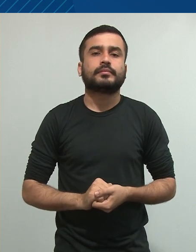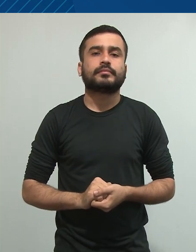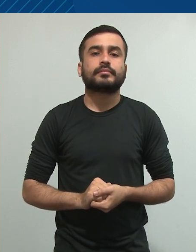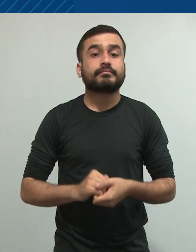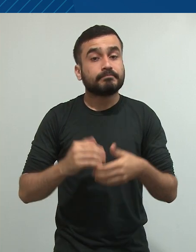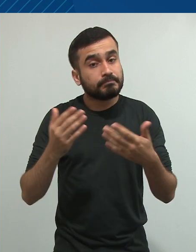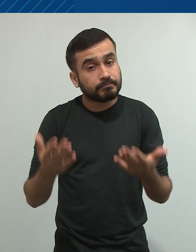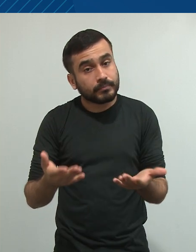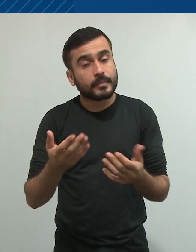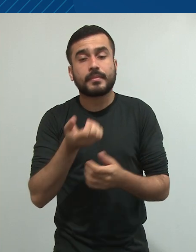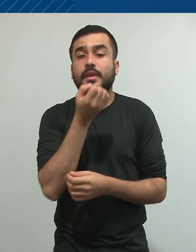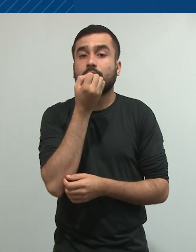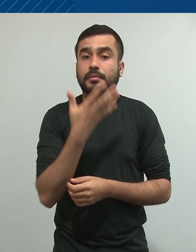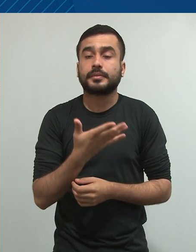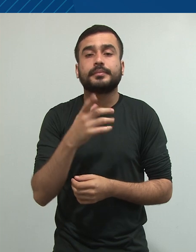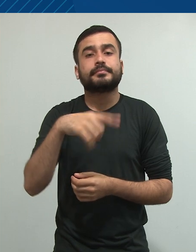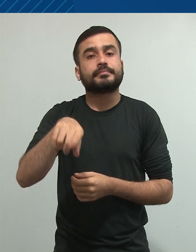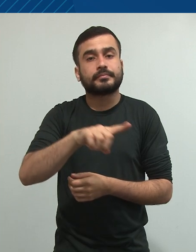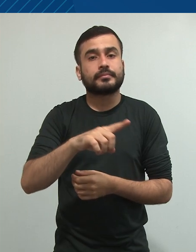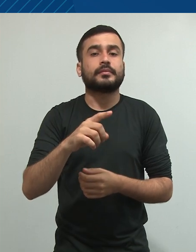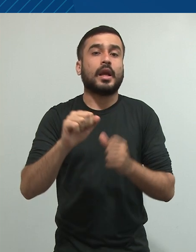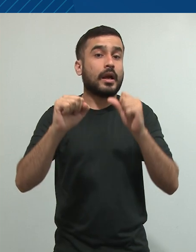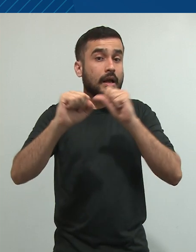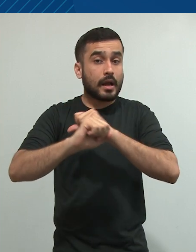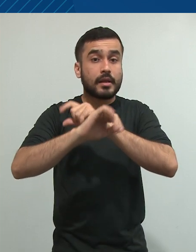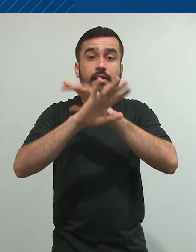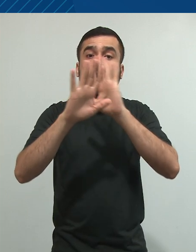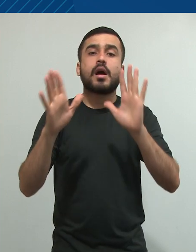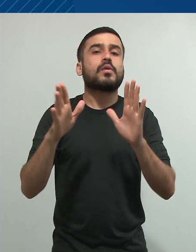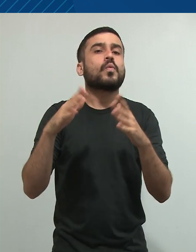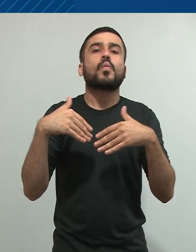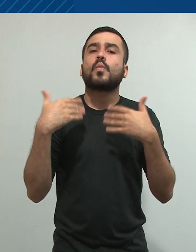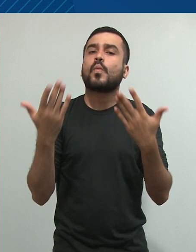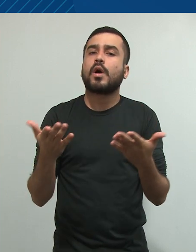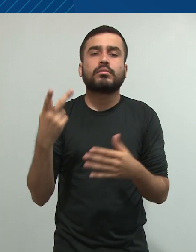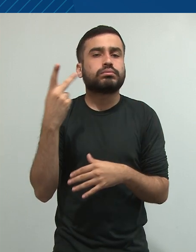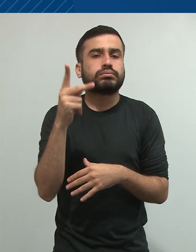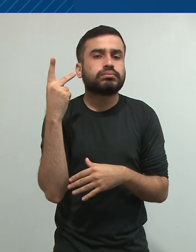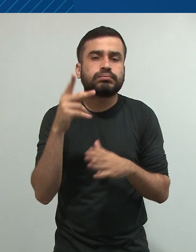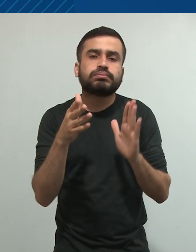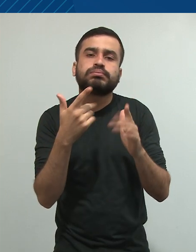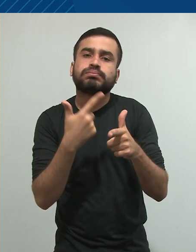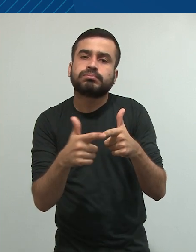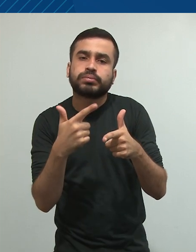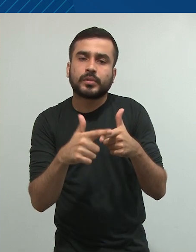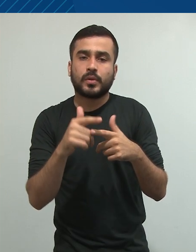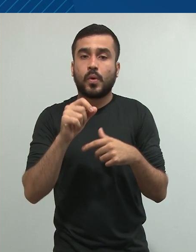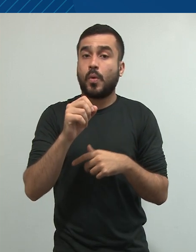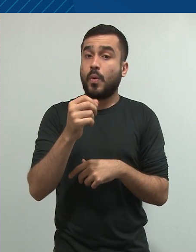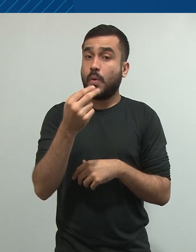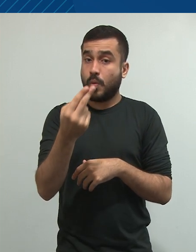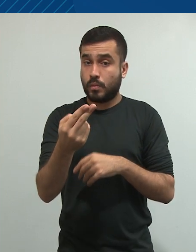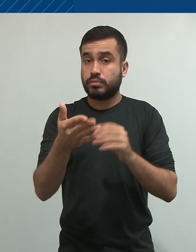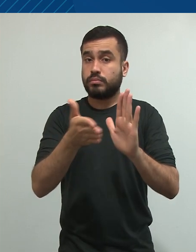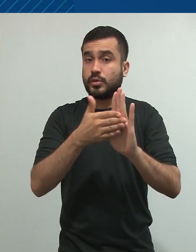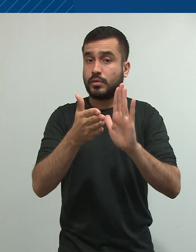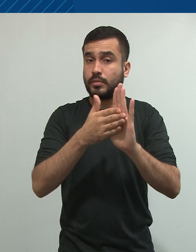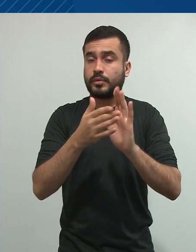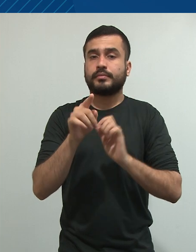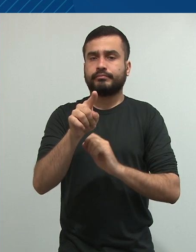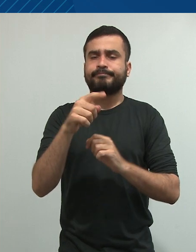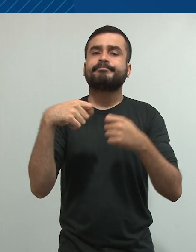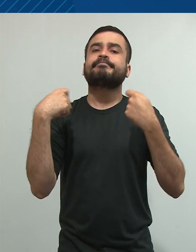Então por isso que quando você tem claro o seu problema e sua hipótese, você tem que buscar